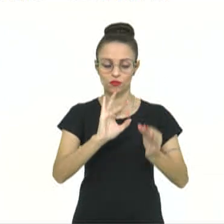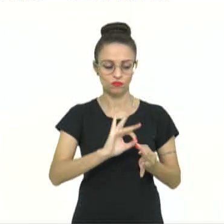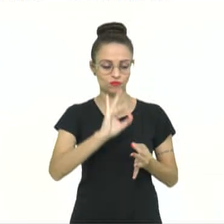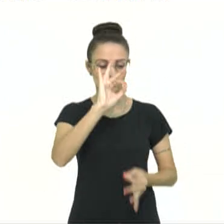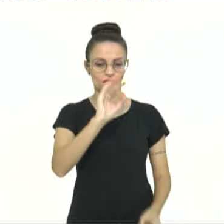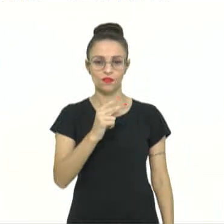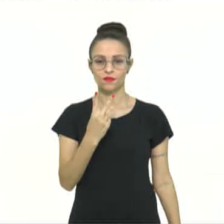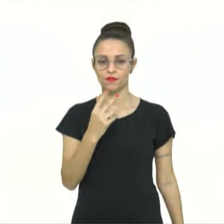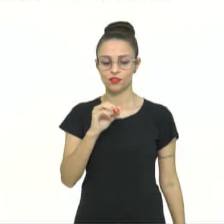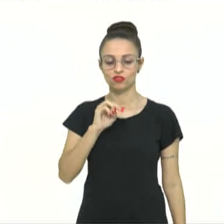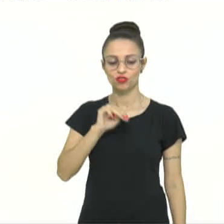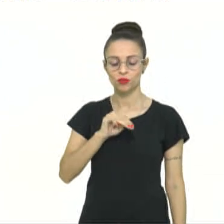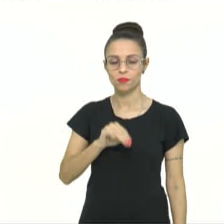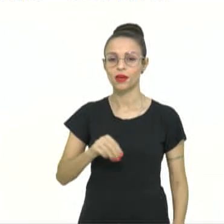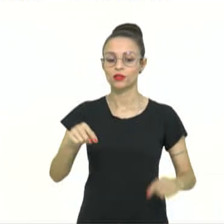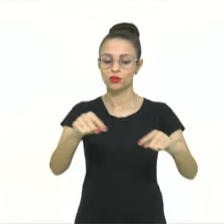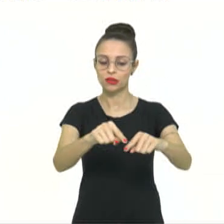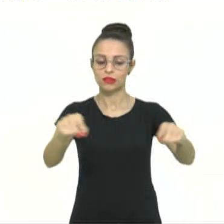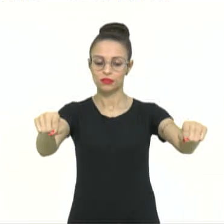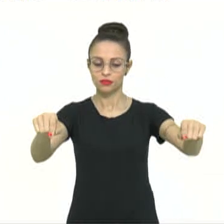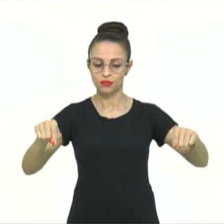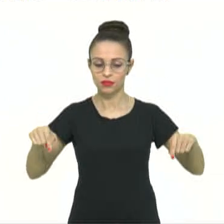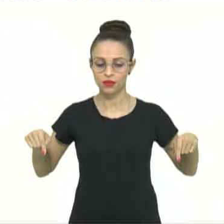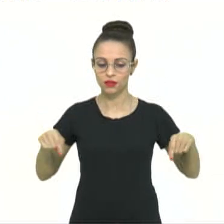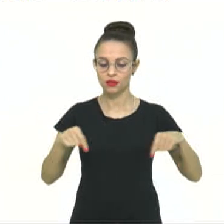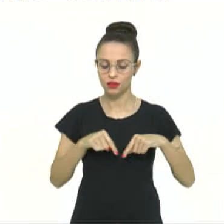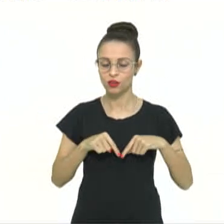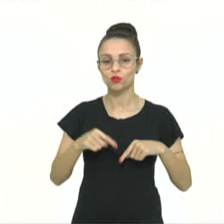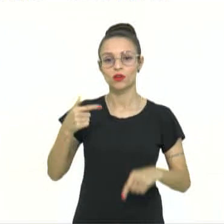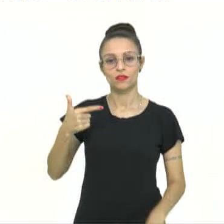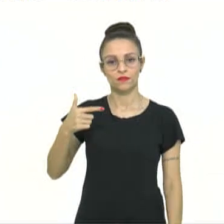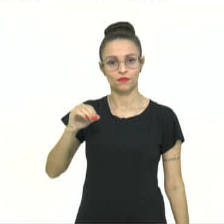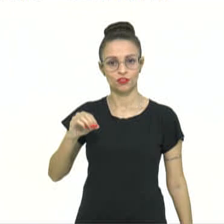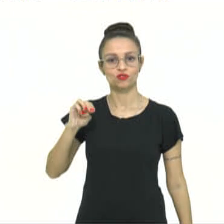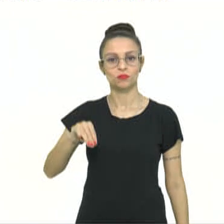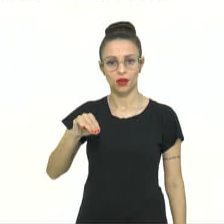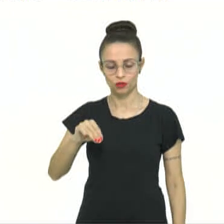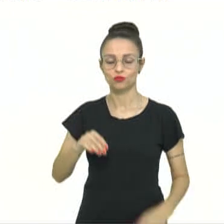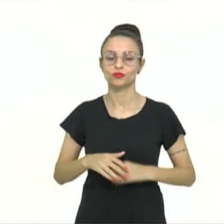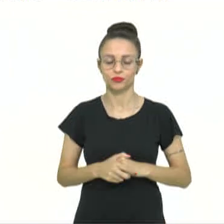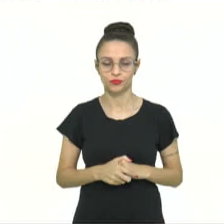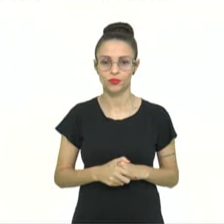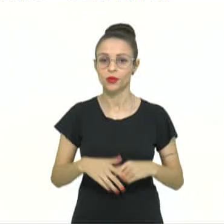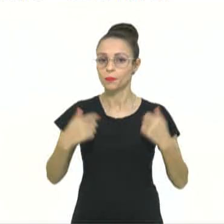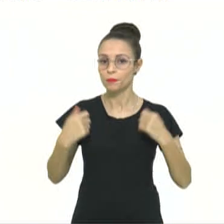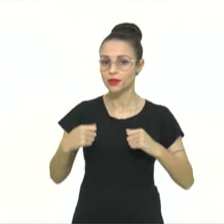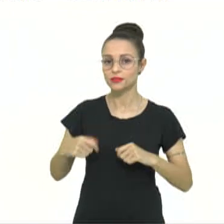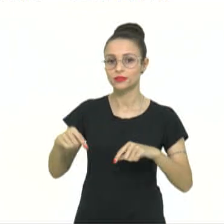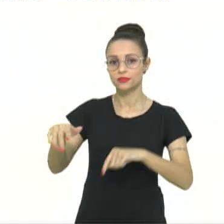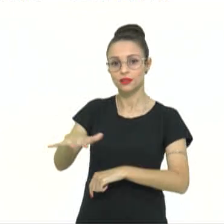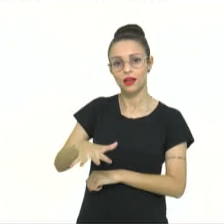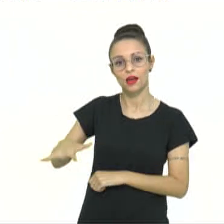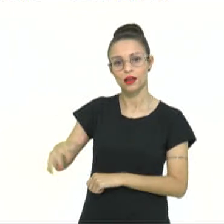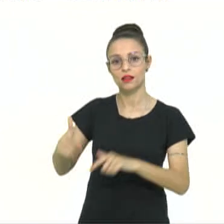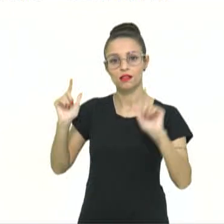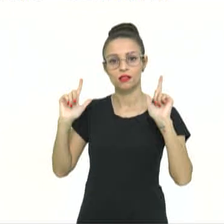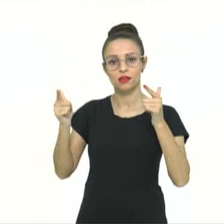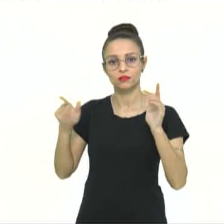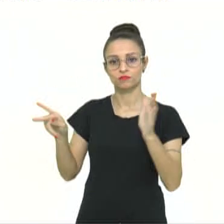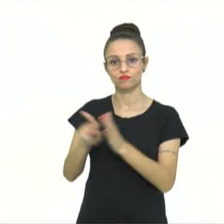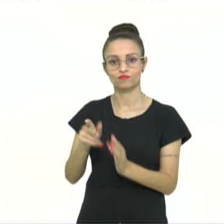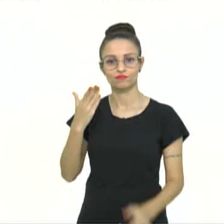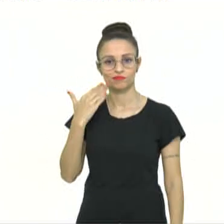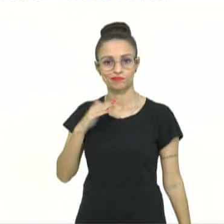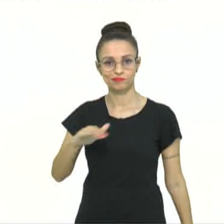de altura em um terreno quadrado de 20 metros de medida e que precisa ter uma área de lazer